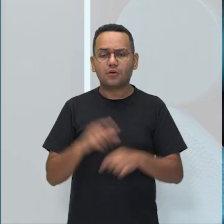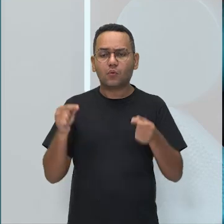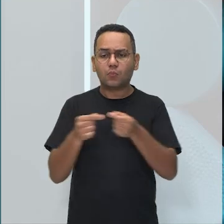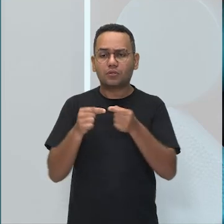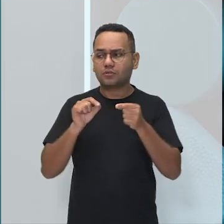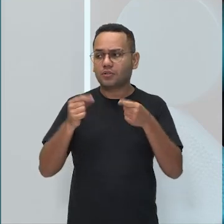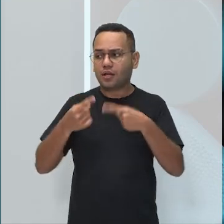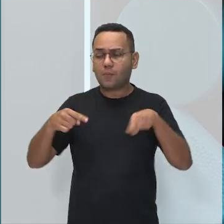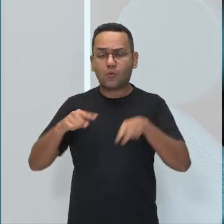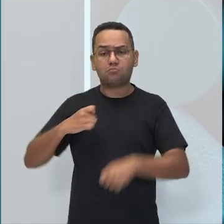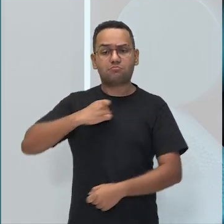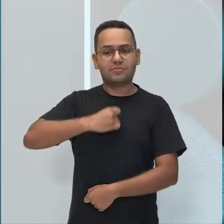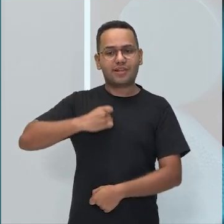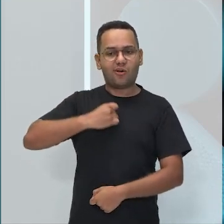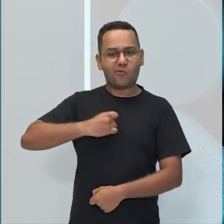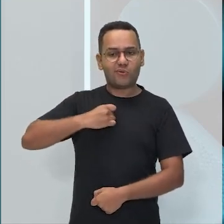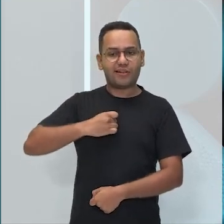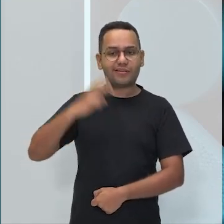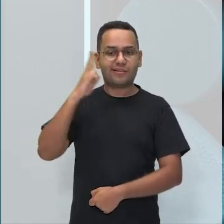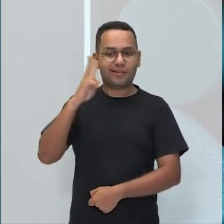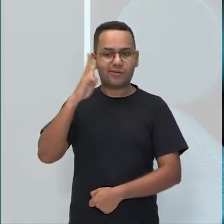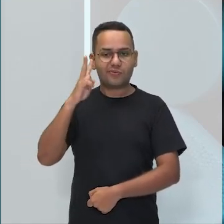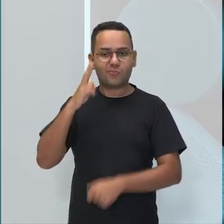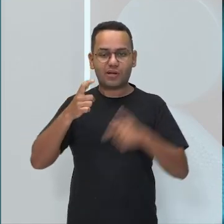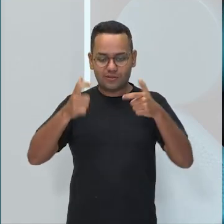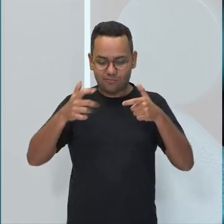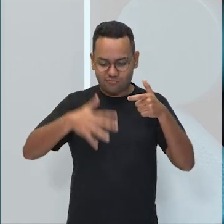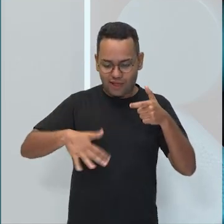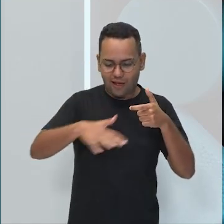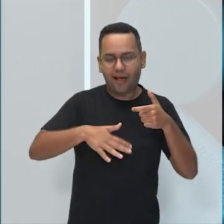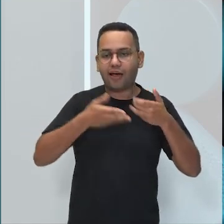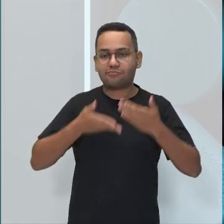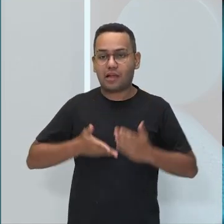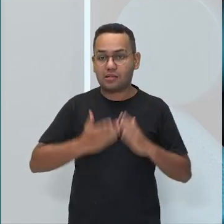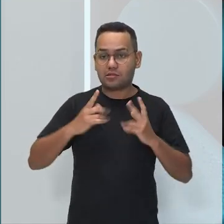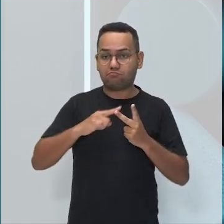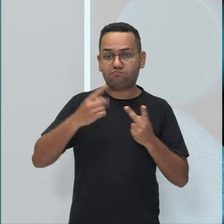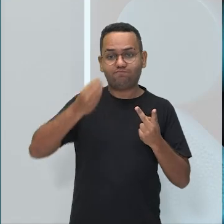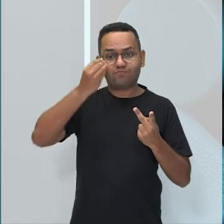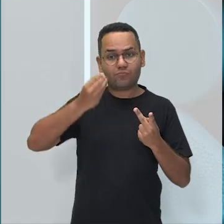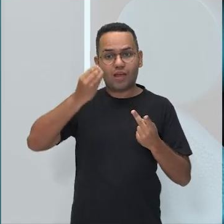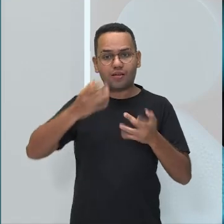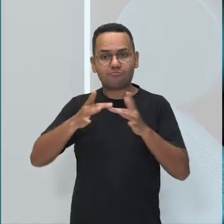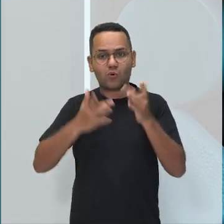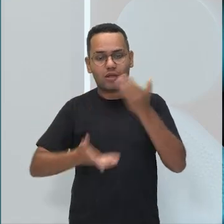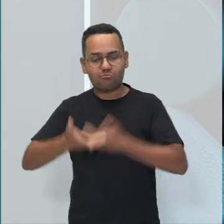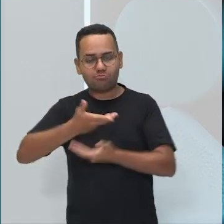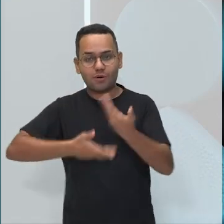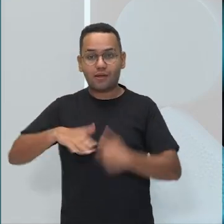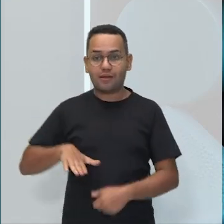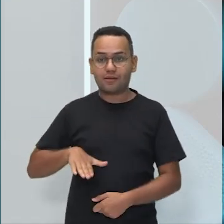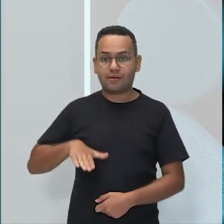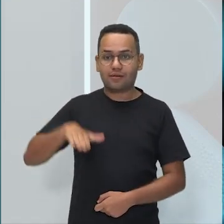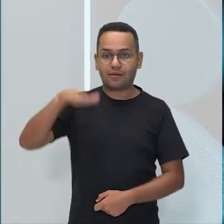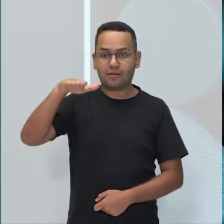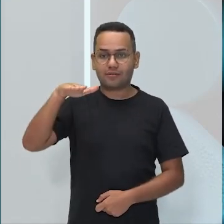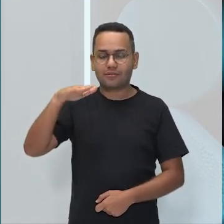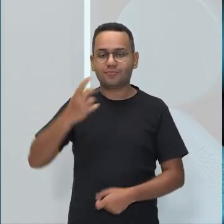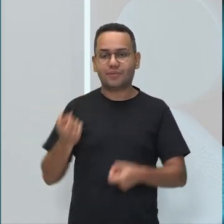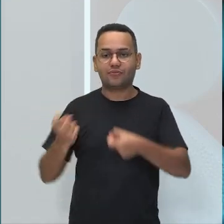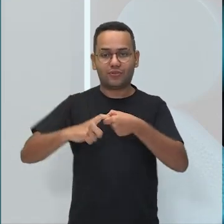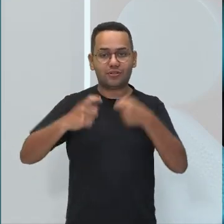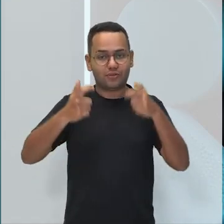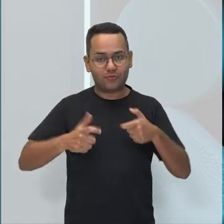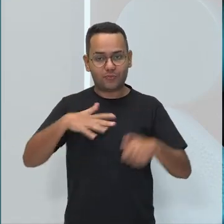de lembrar daquele local em que ele nasceu, em que ele viveu e querer voltar um dia para viver mais uma vez